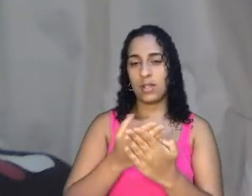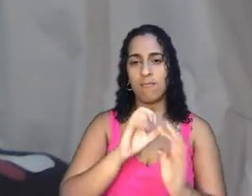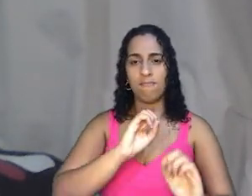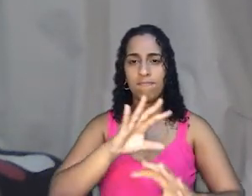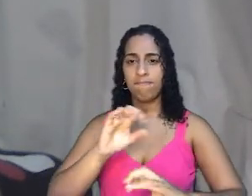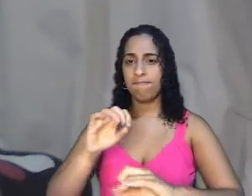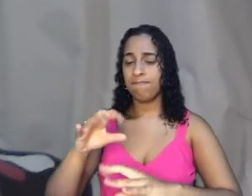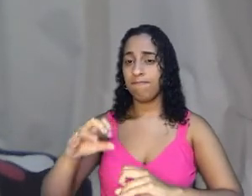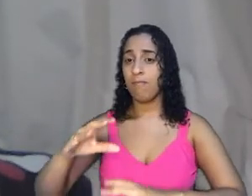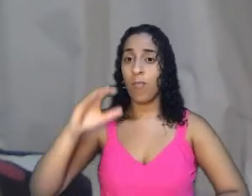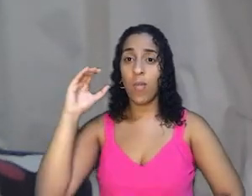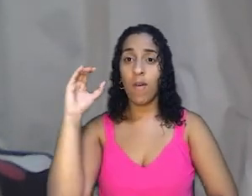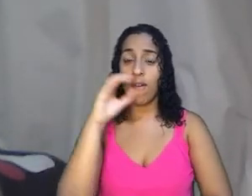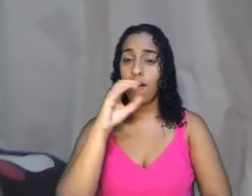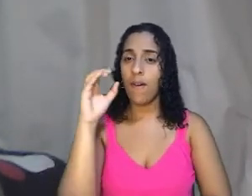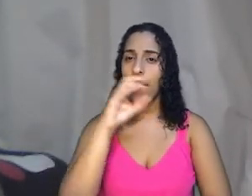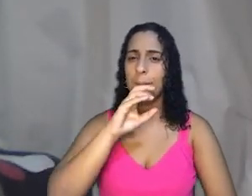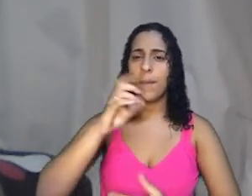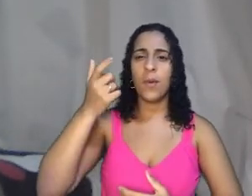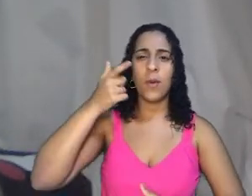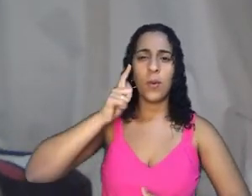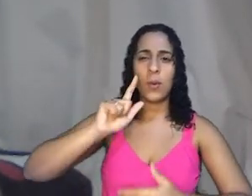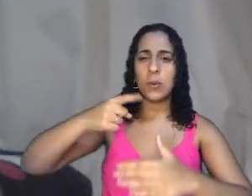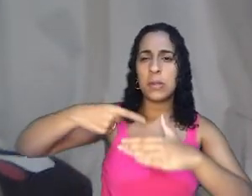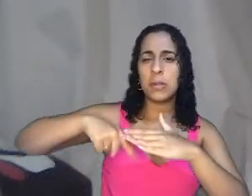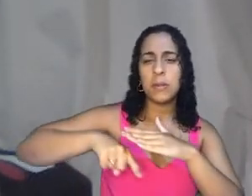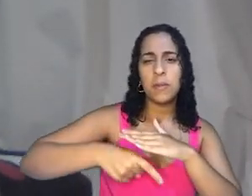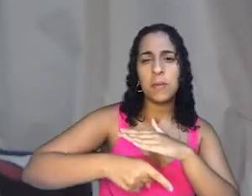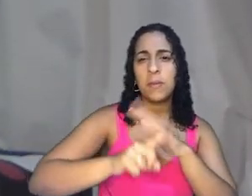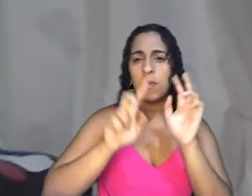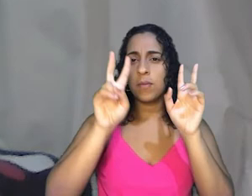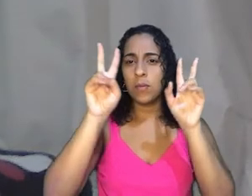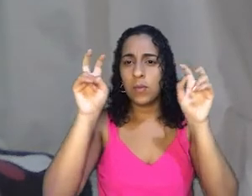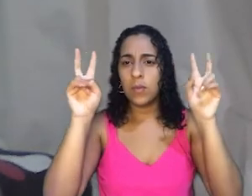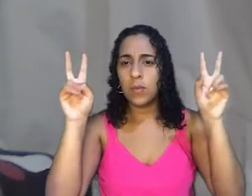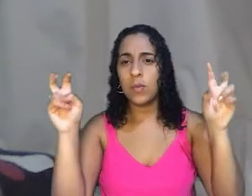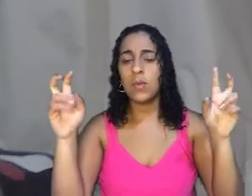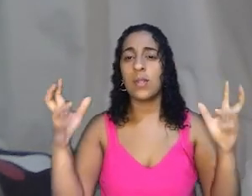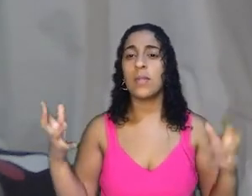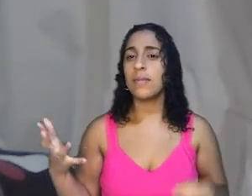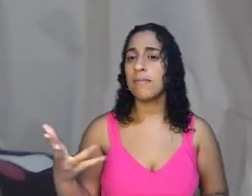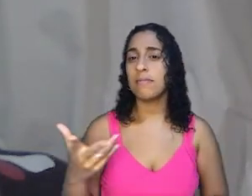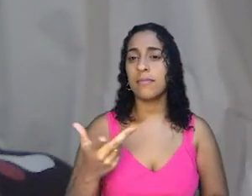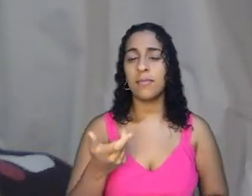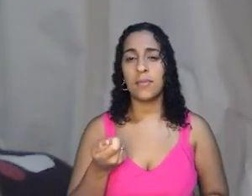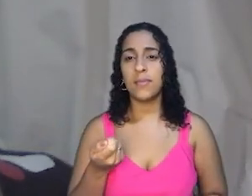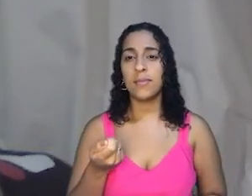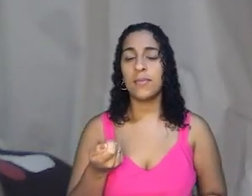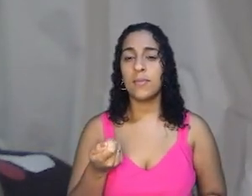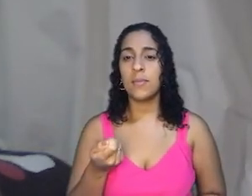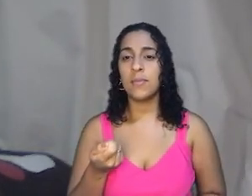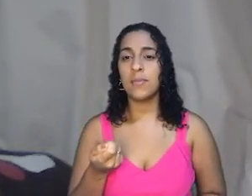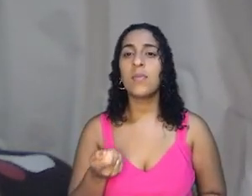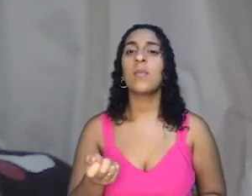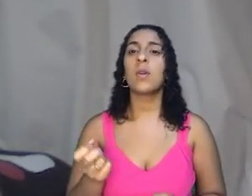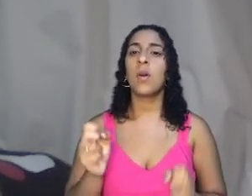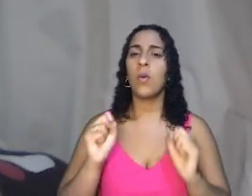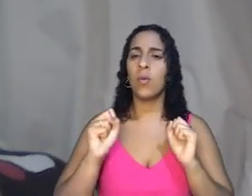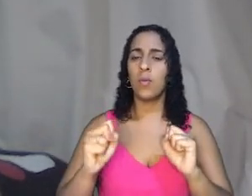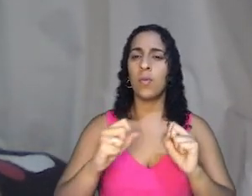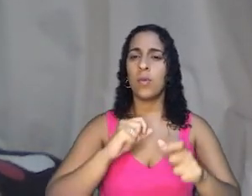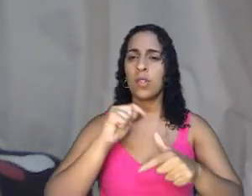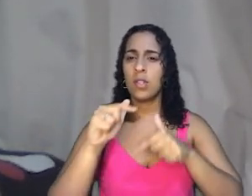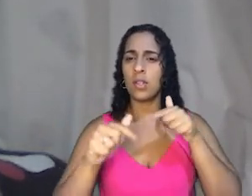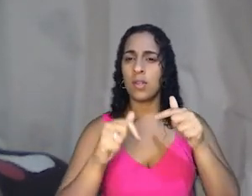não vai acabar aprofundando uma determinada temática então é bastante útil é possível até trabalhar com os